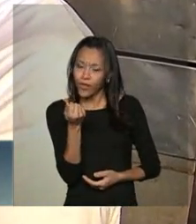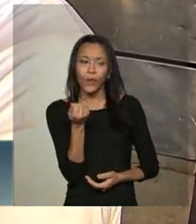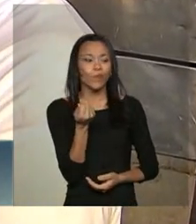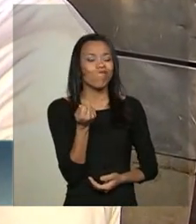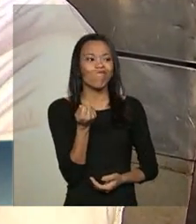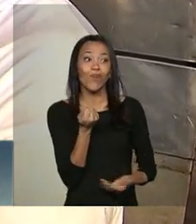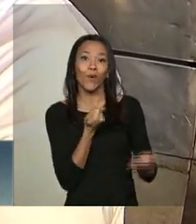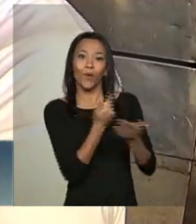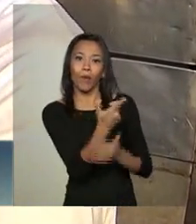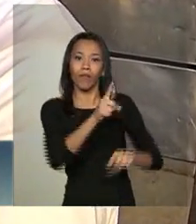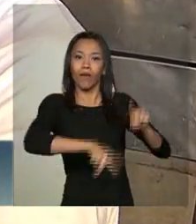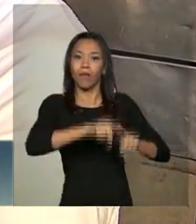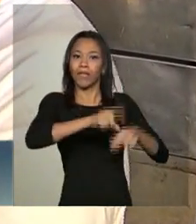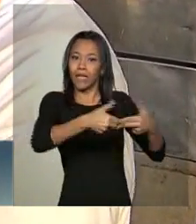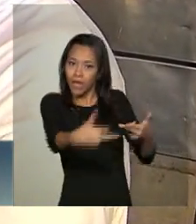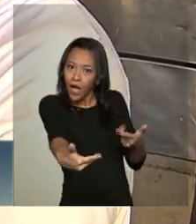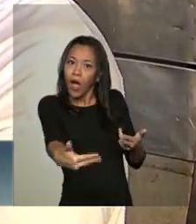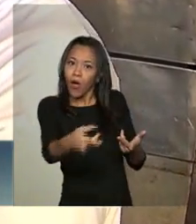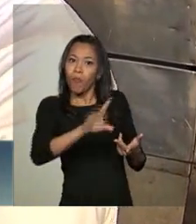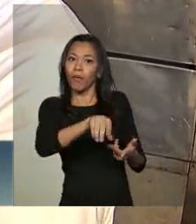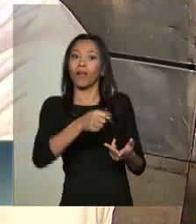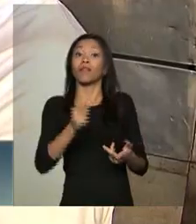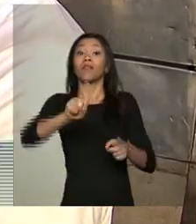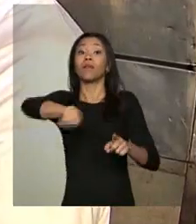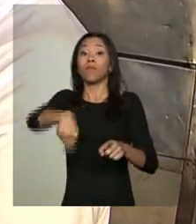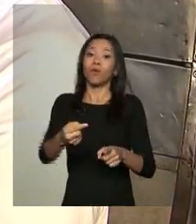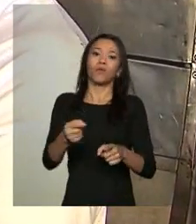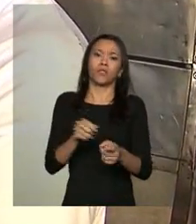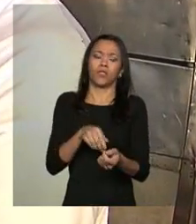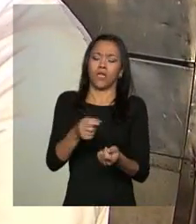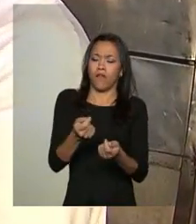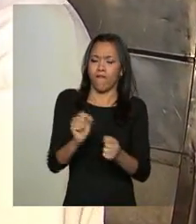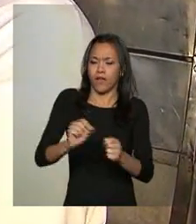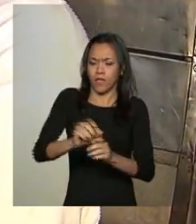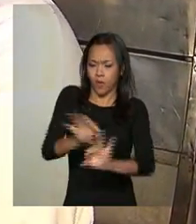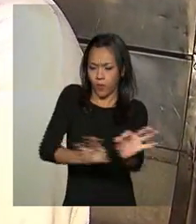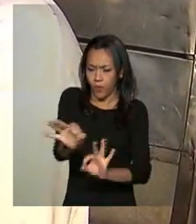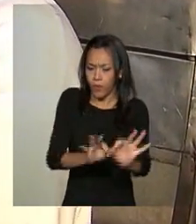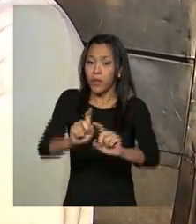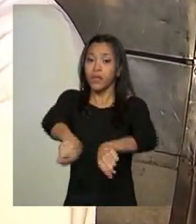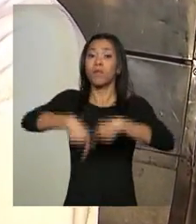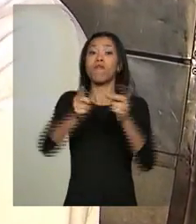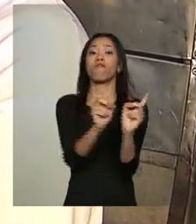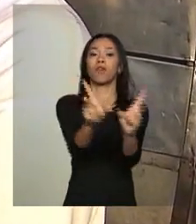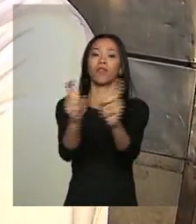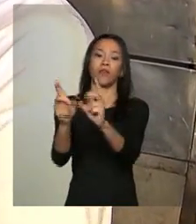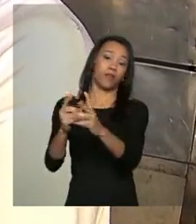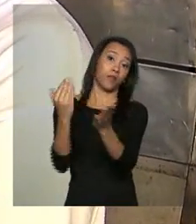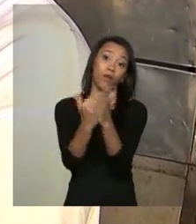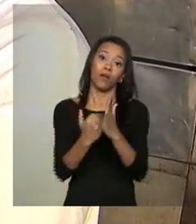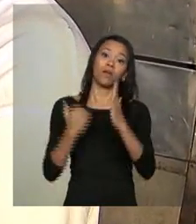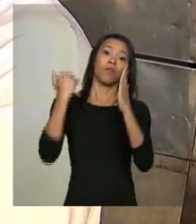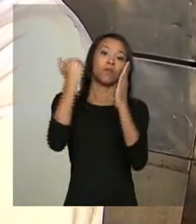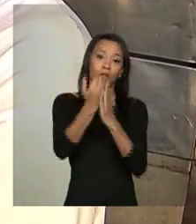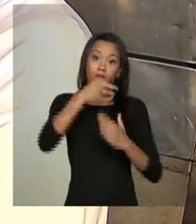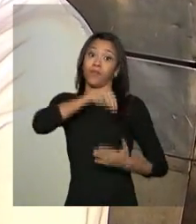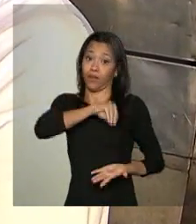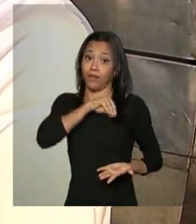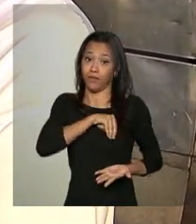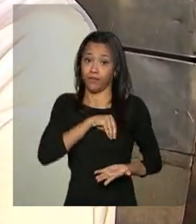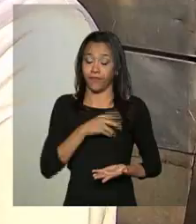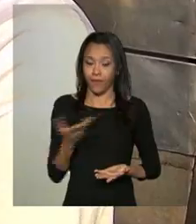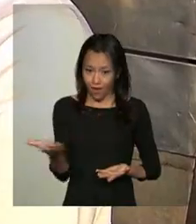comprava o material para poder produzir e sair para a rua vendendo. Então eu conseguia dobrar minha renda. E agora você também é